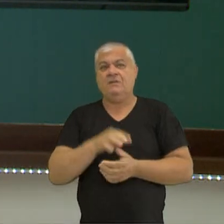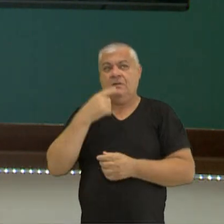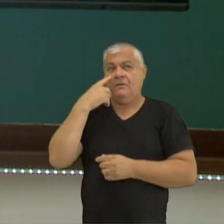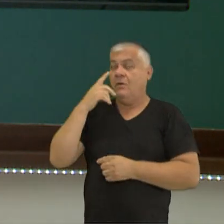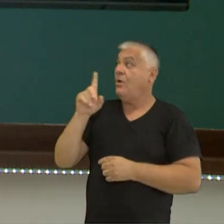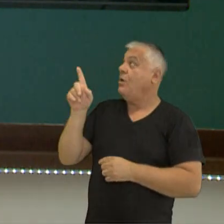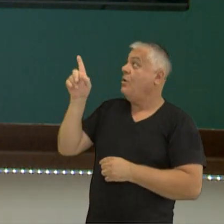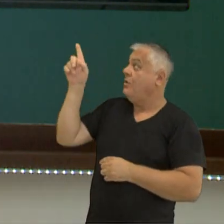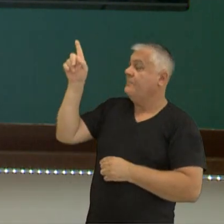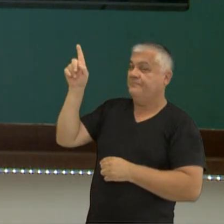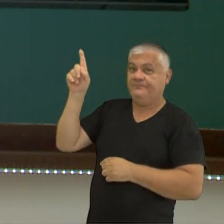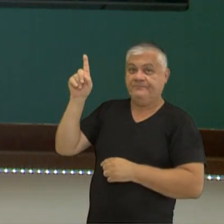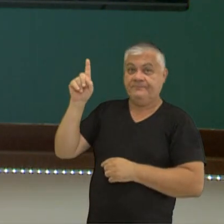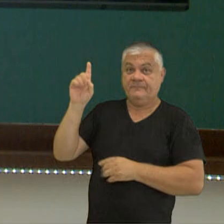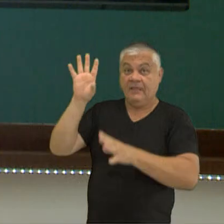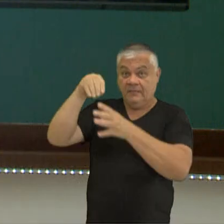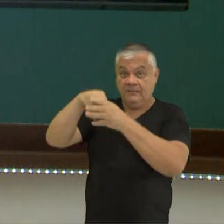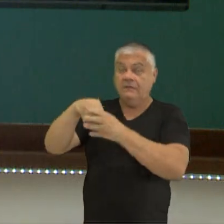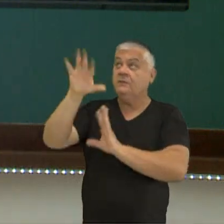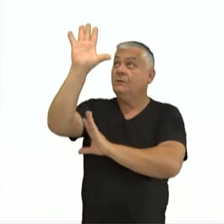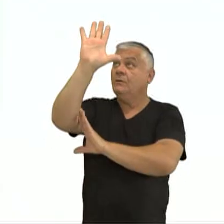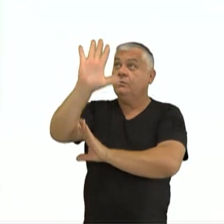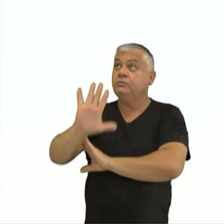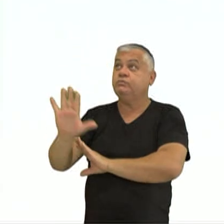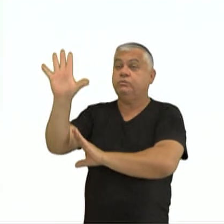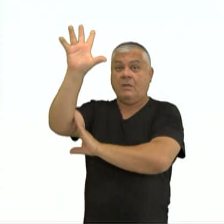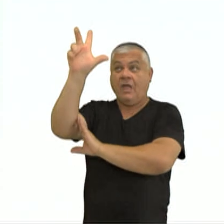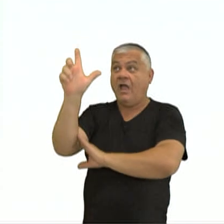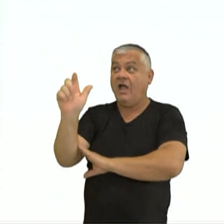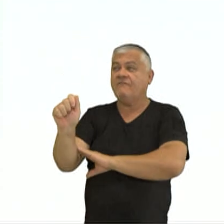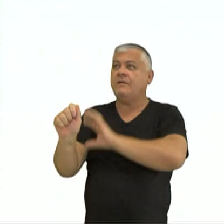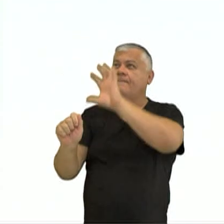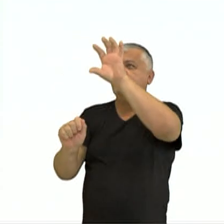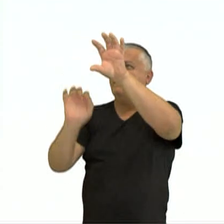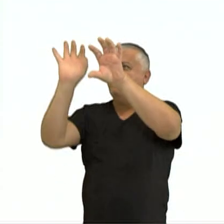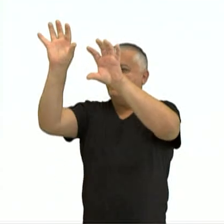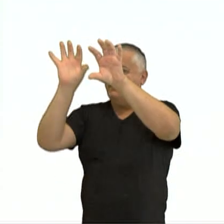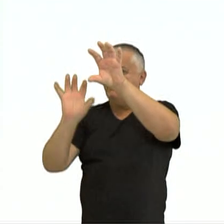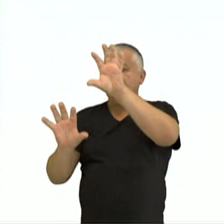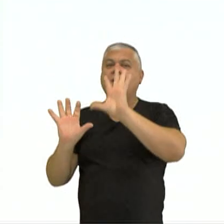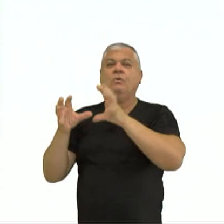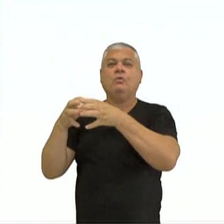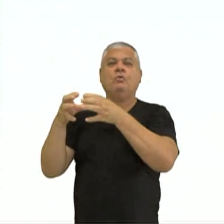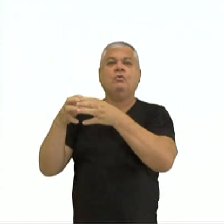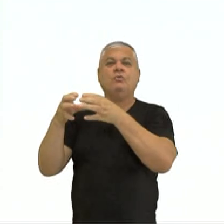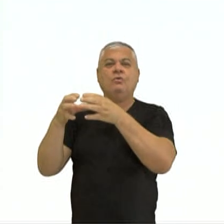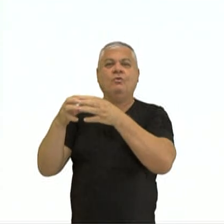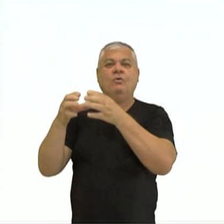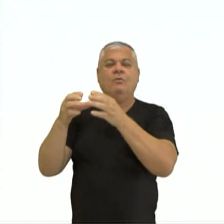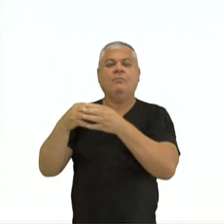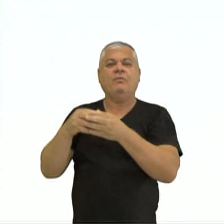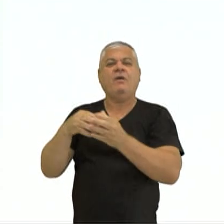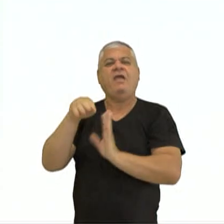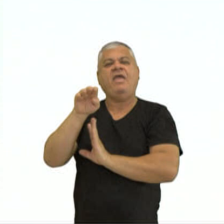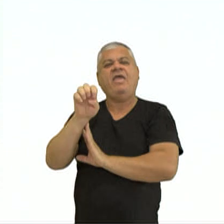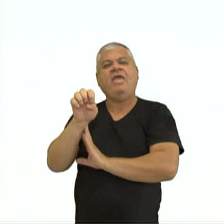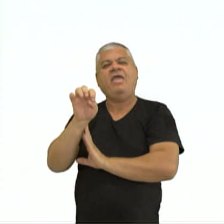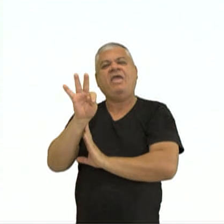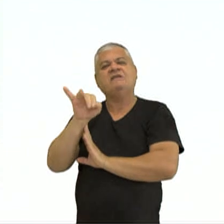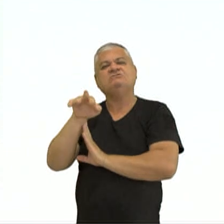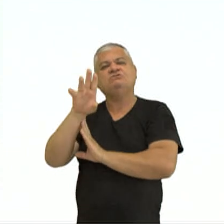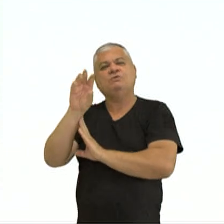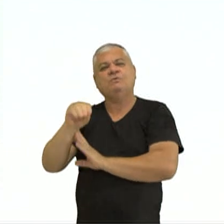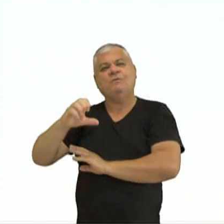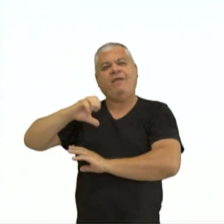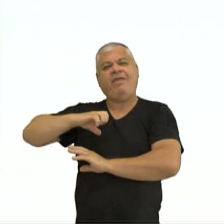temos, dentro do continente africano, os grupos étnicos e alguns deles que pertencem aos que foram trazidos